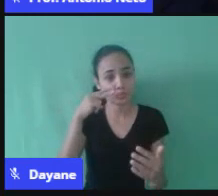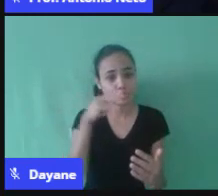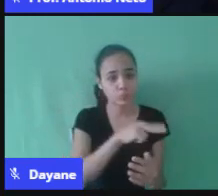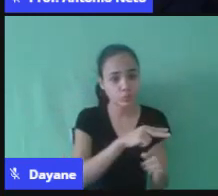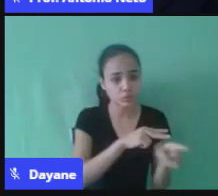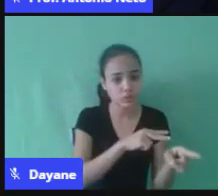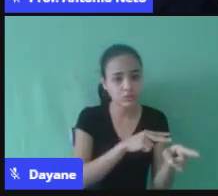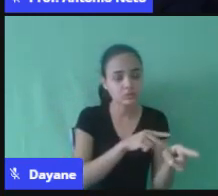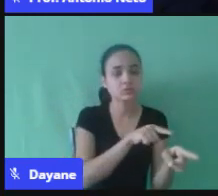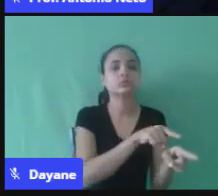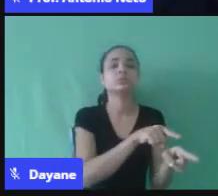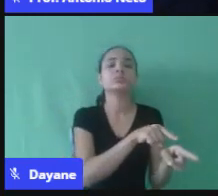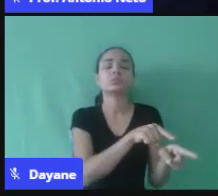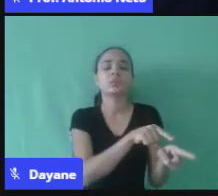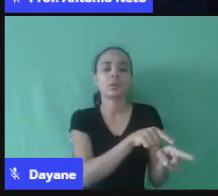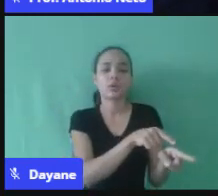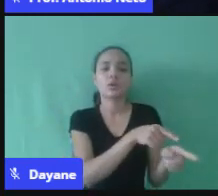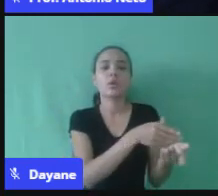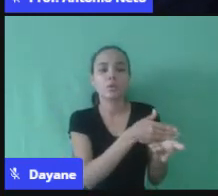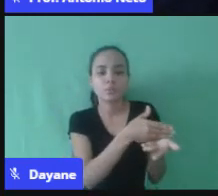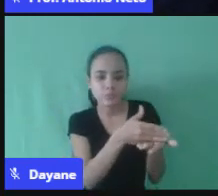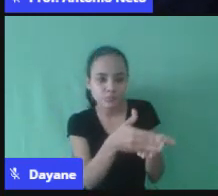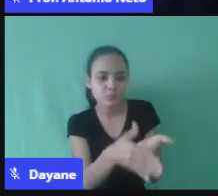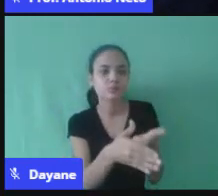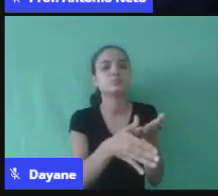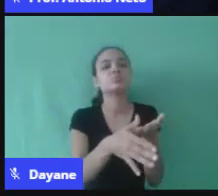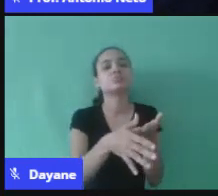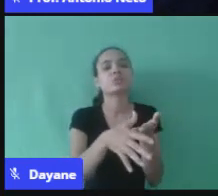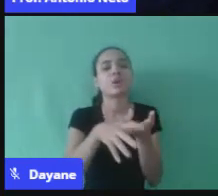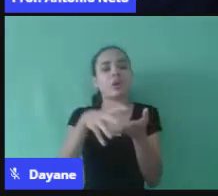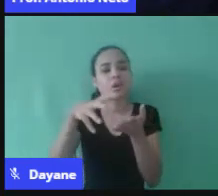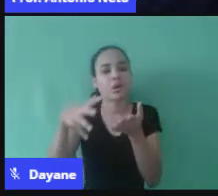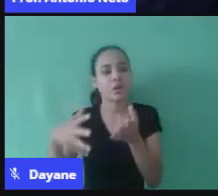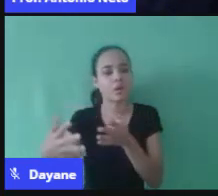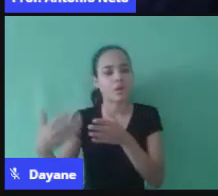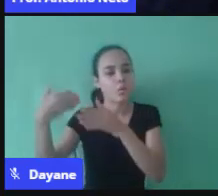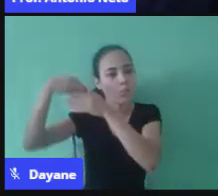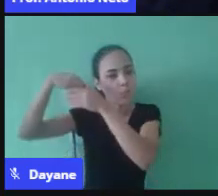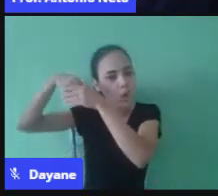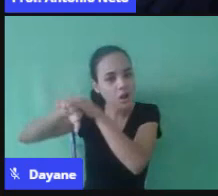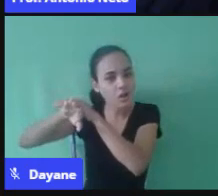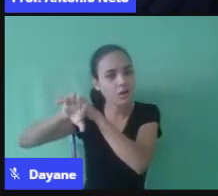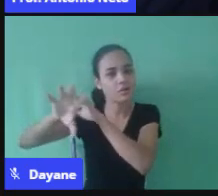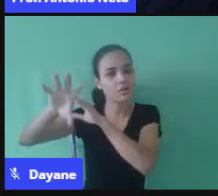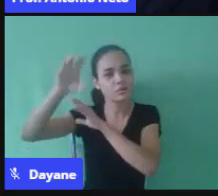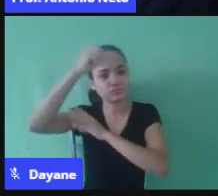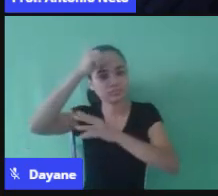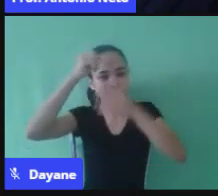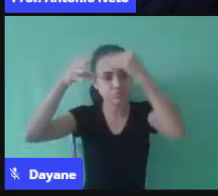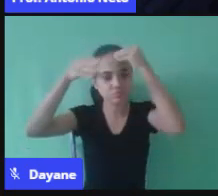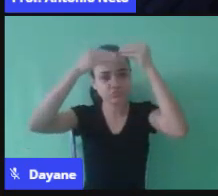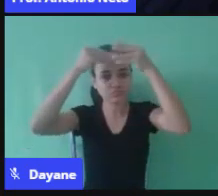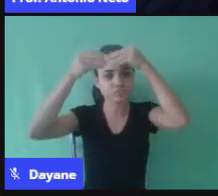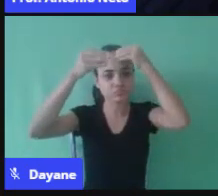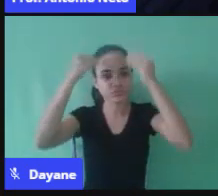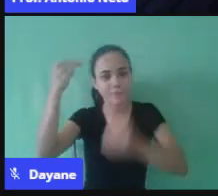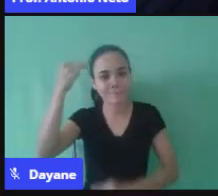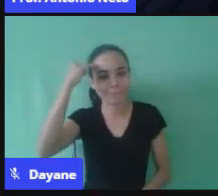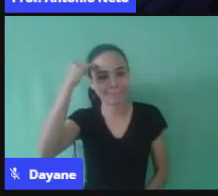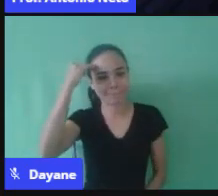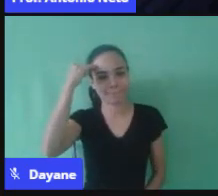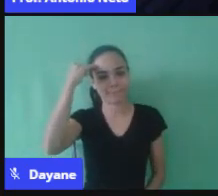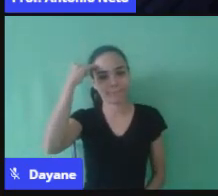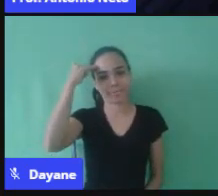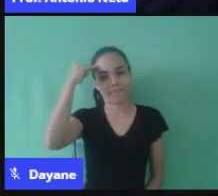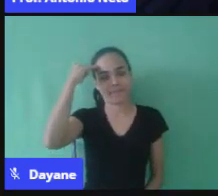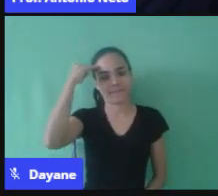registros históricos e os registros por meio da memória. Pode passar dando continuidade. Nessa